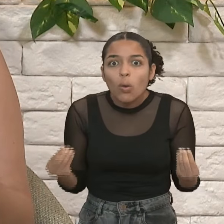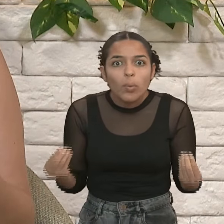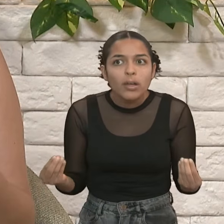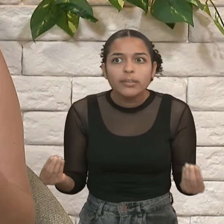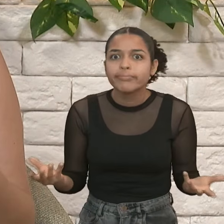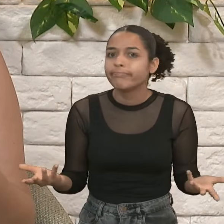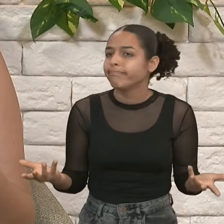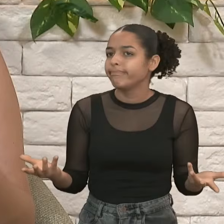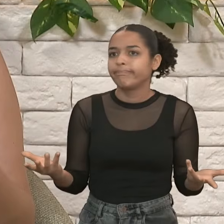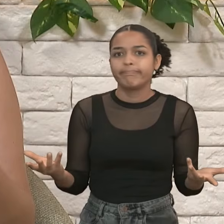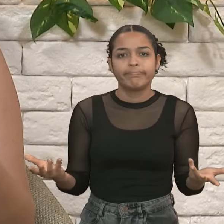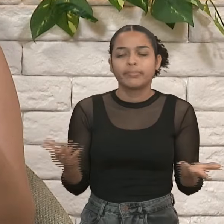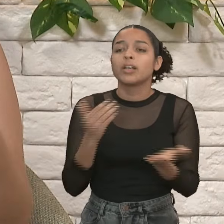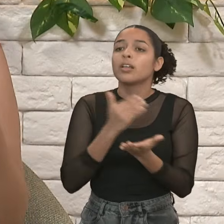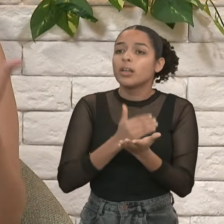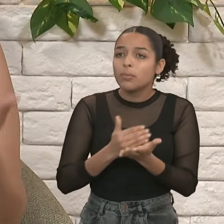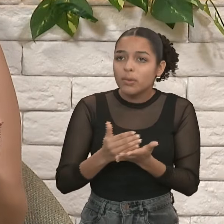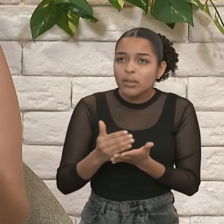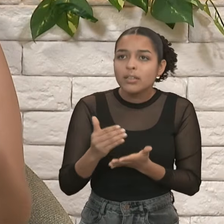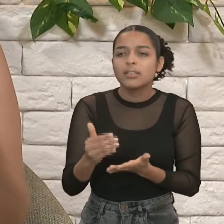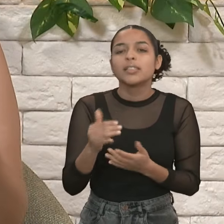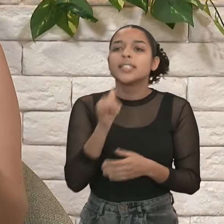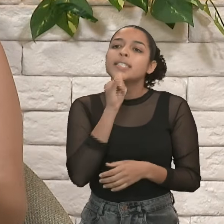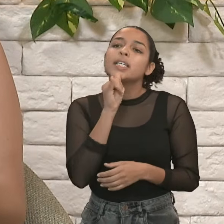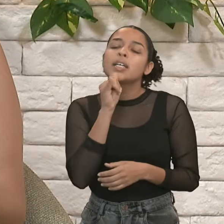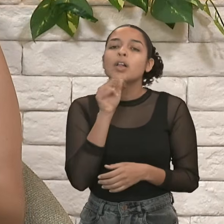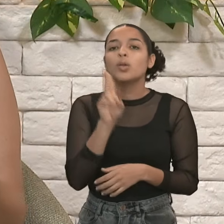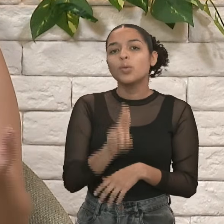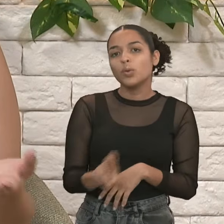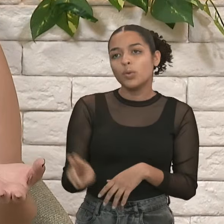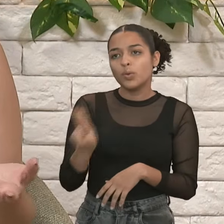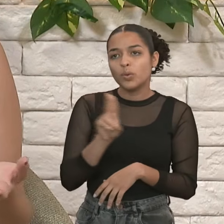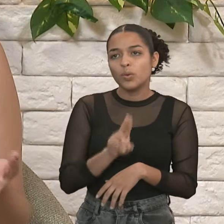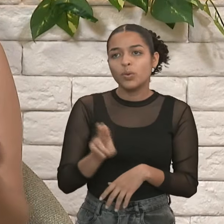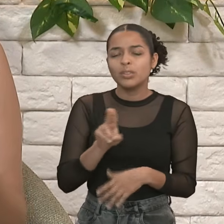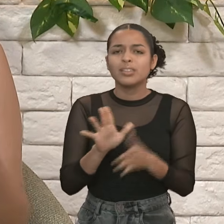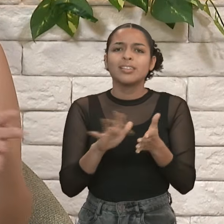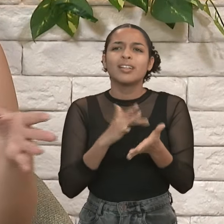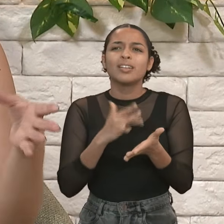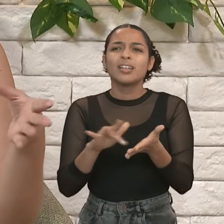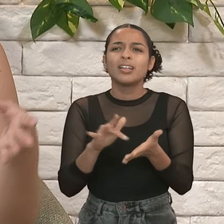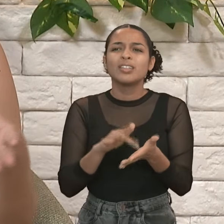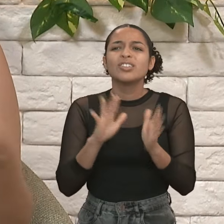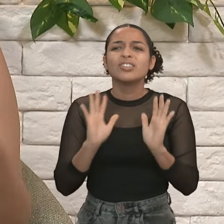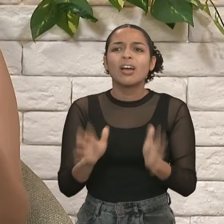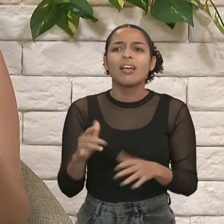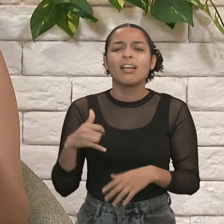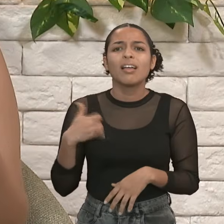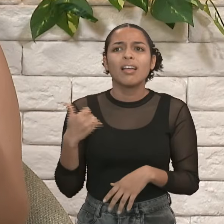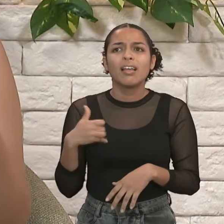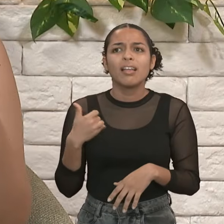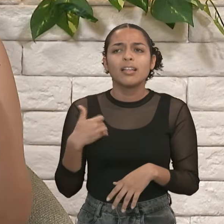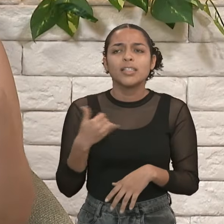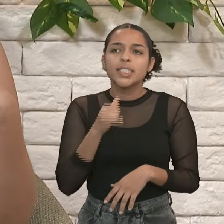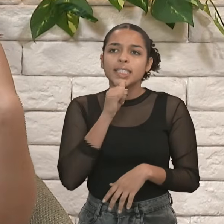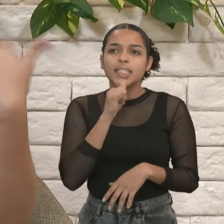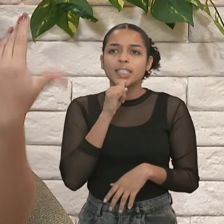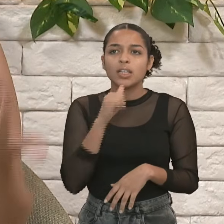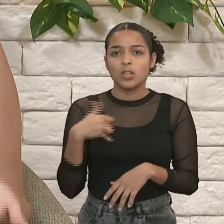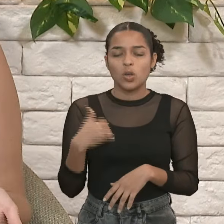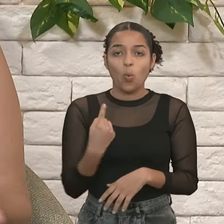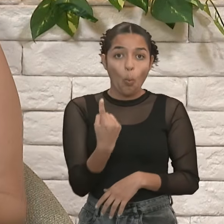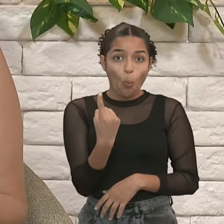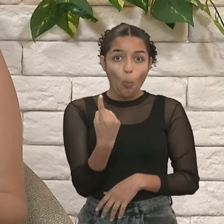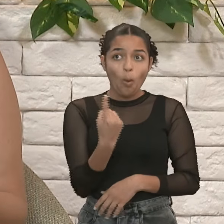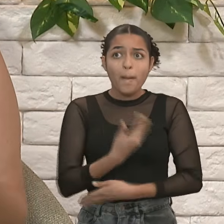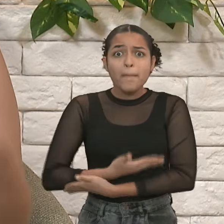começar a usar as mídias digitais ali na primeira infância, em especial no primeiro ano de vida, tem que ser um adulto